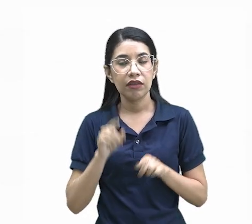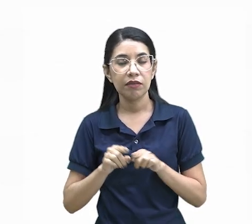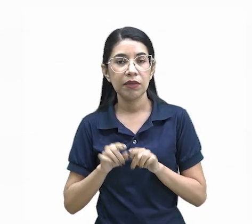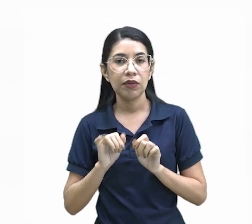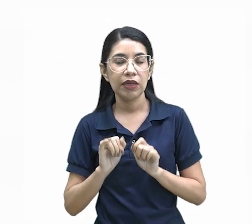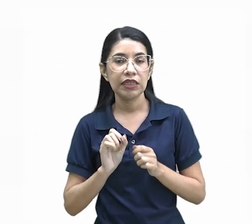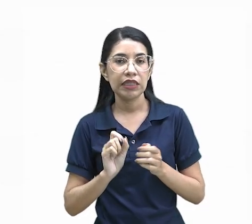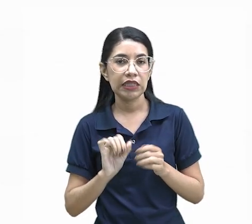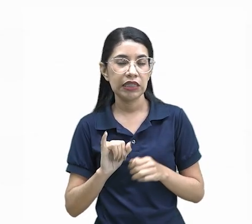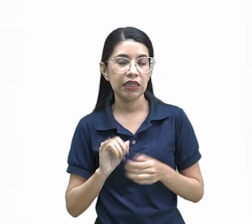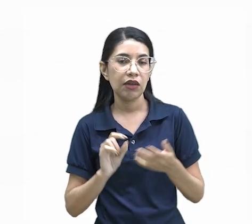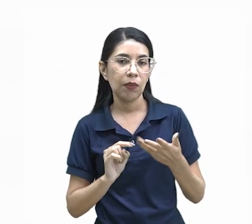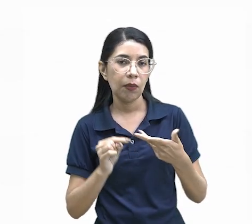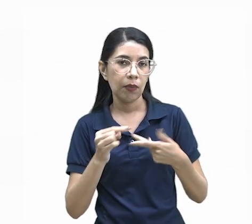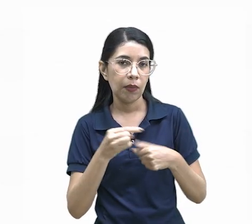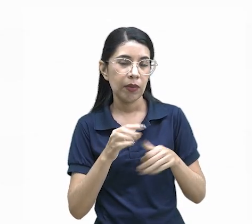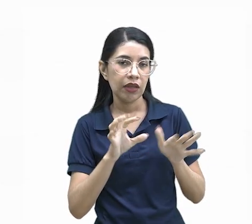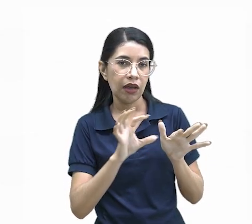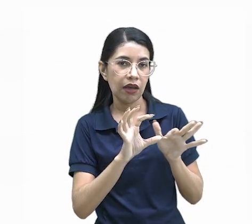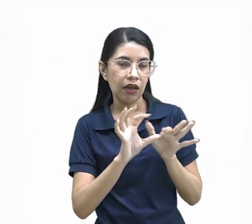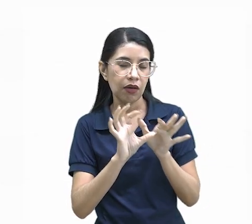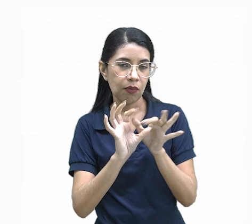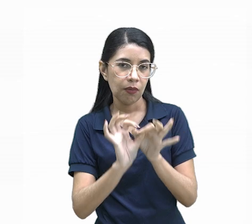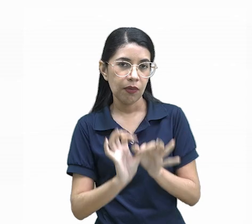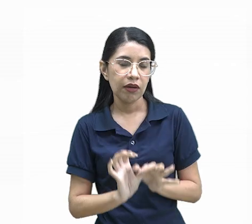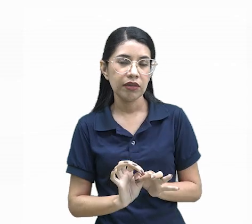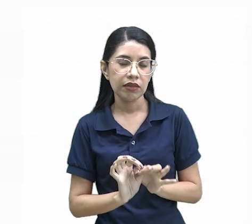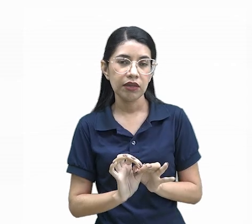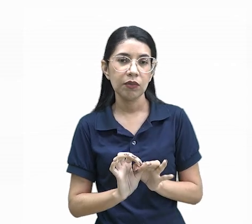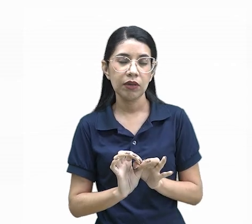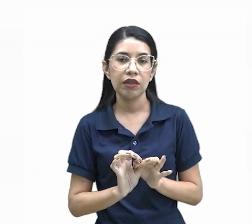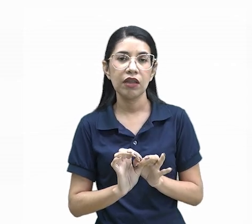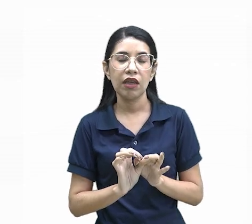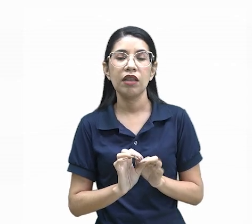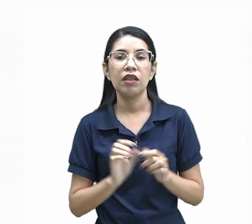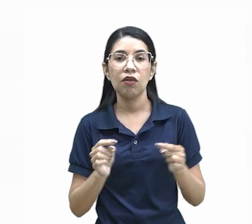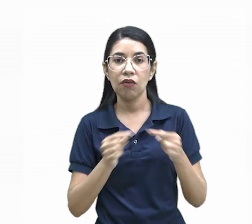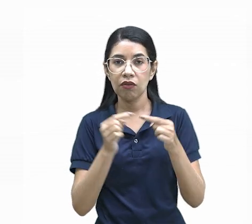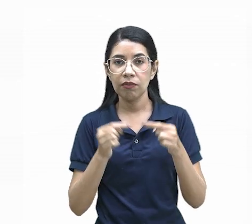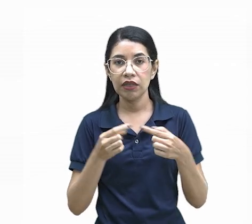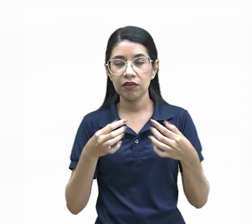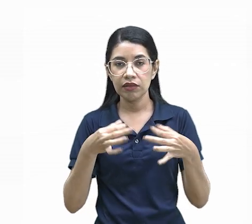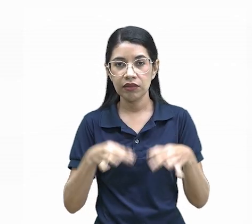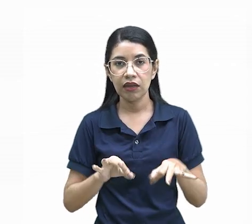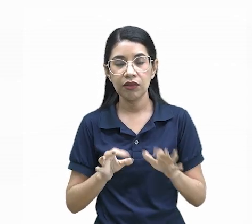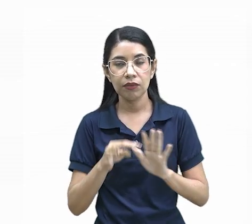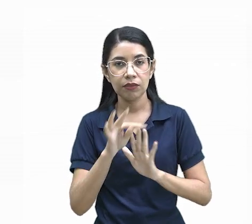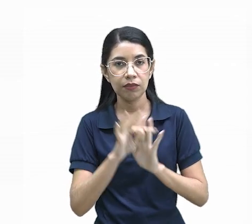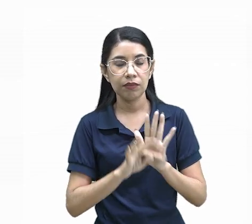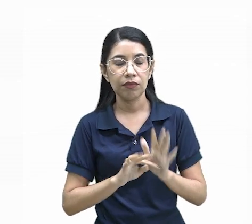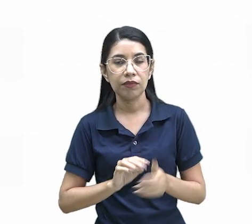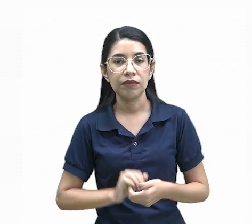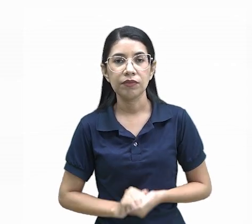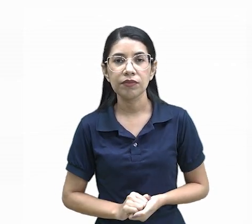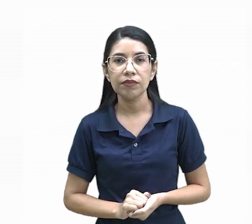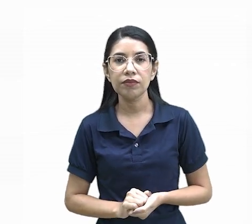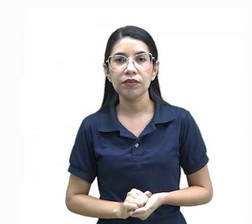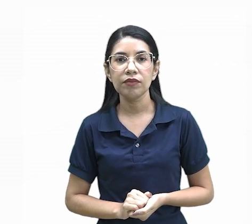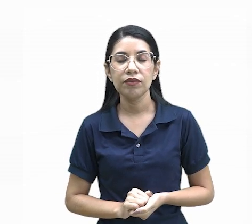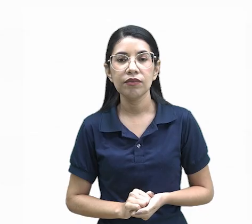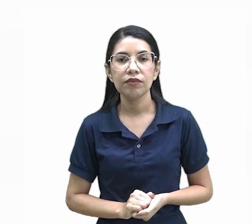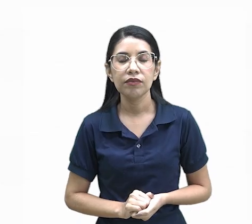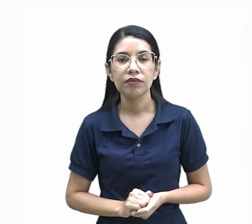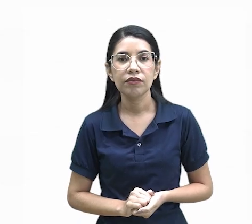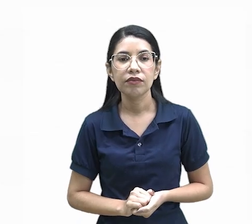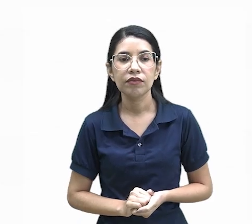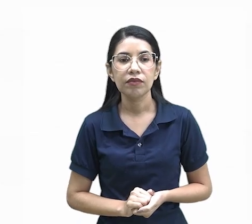esses elementos coesivos, né, eles estão ok dentro do nosso texto. Então, olha só, temos